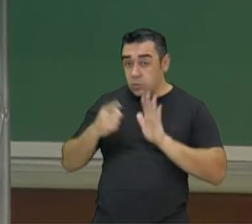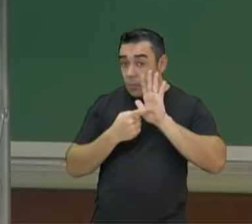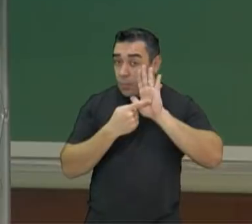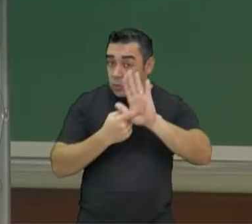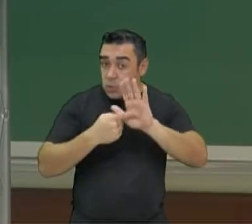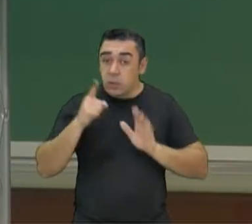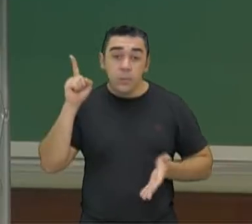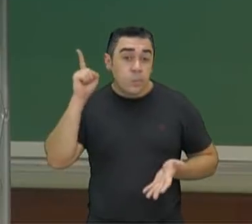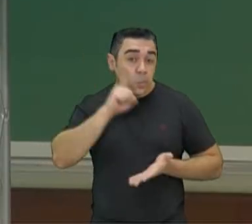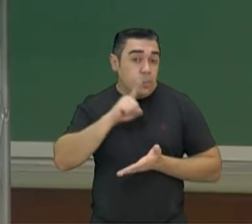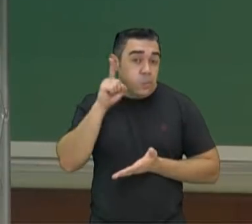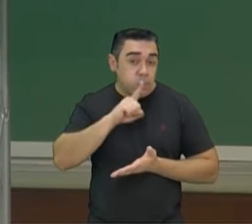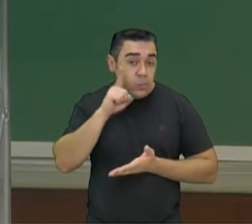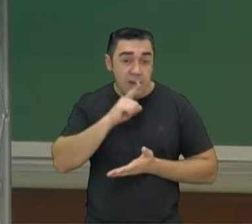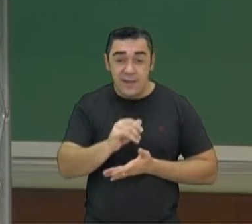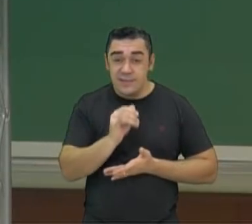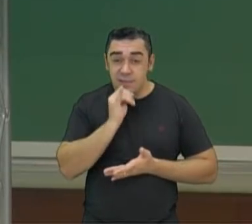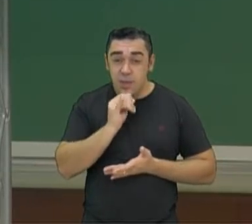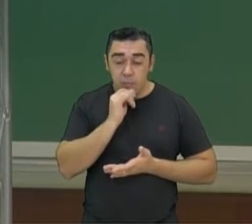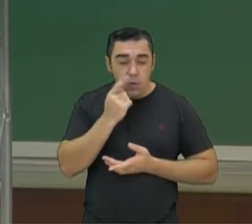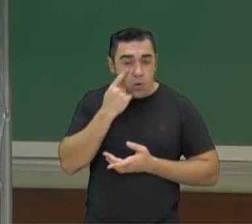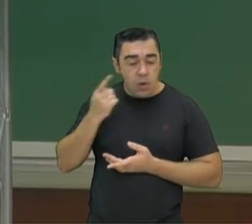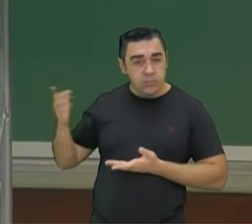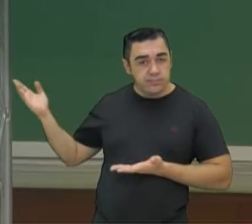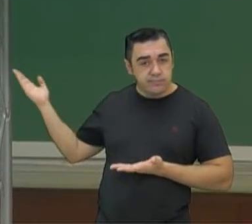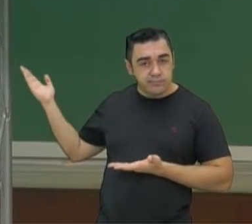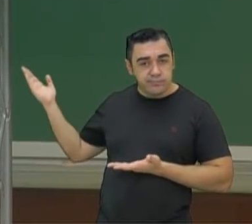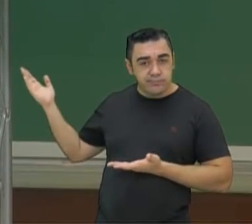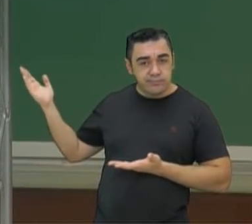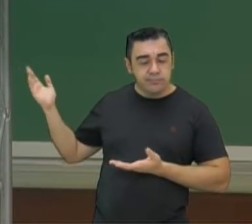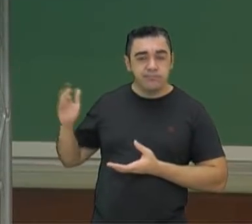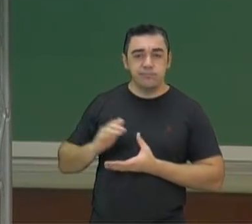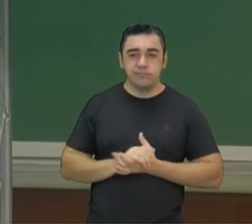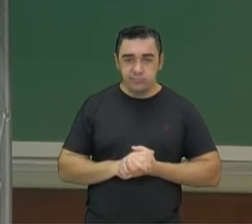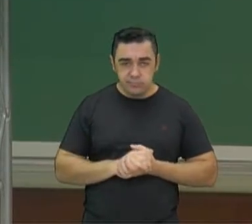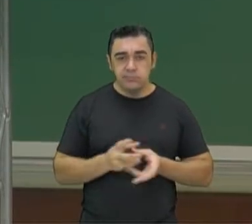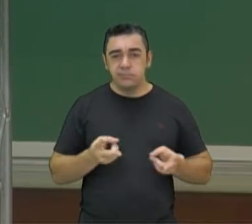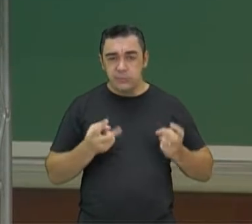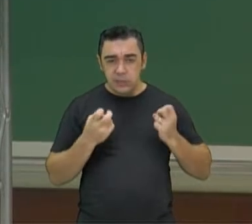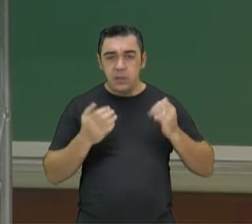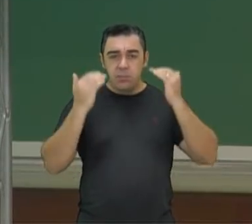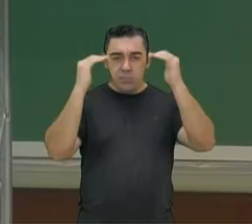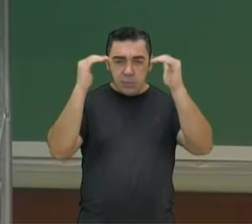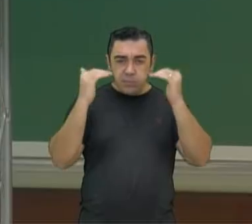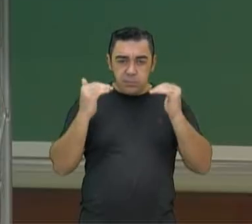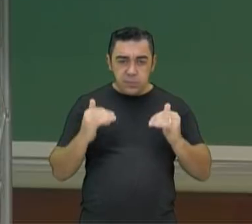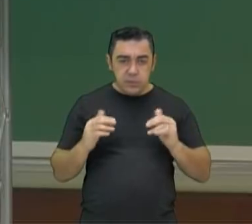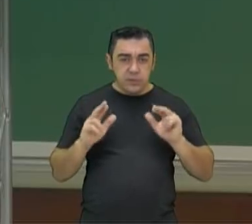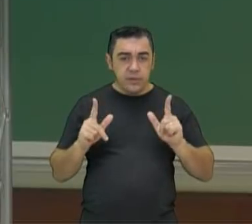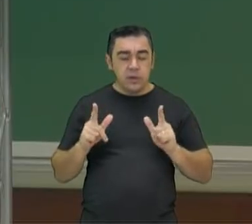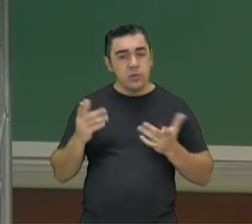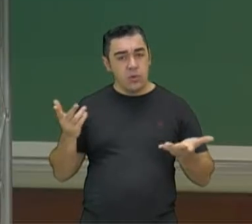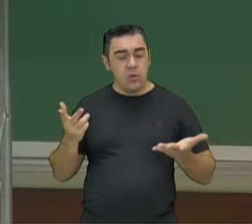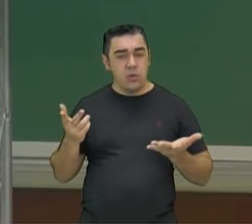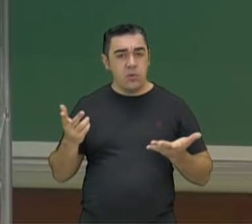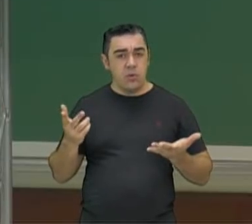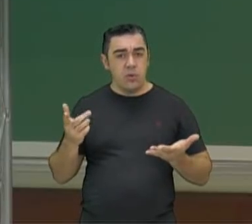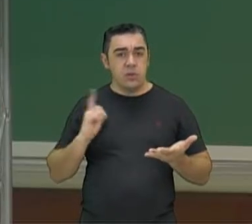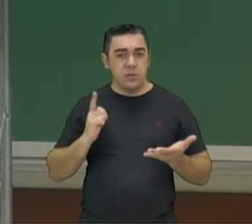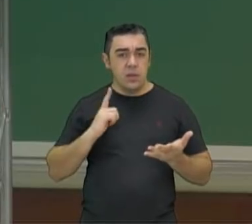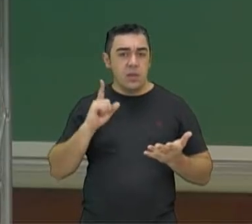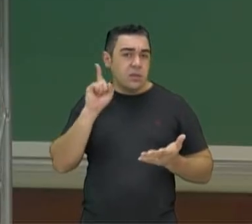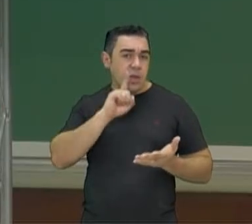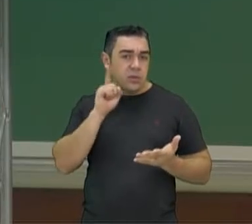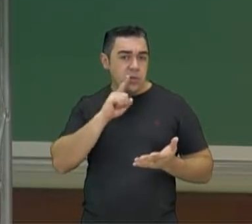como exemplo, tá? Mas veja aqui, ó, e pela força que é, e pelo tamanho, ele é o quarto maior país do mundo. Então